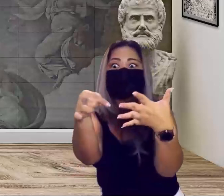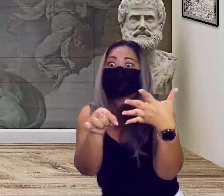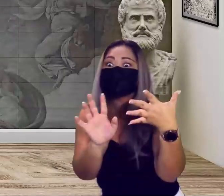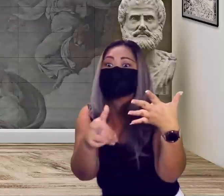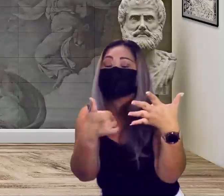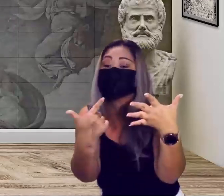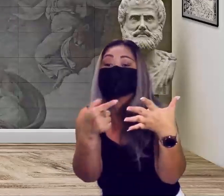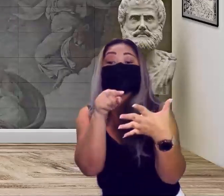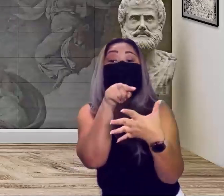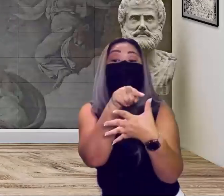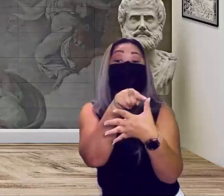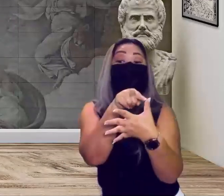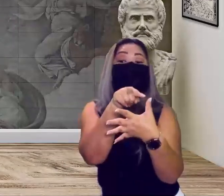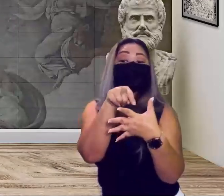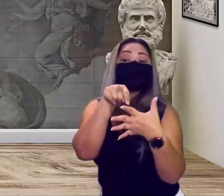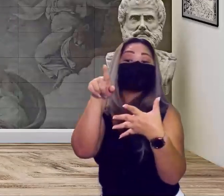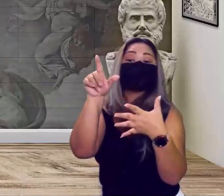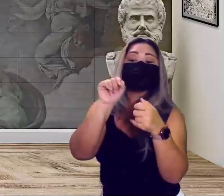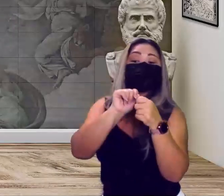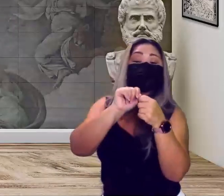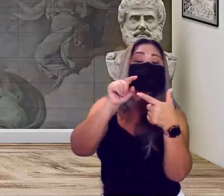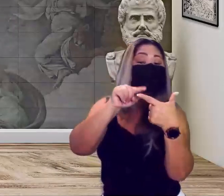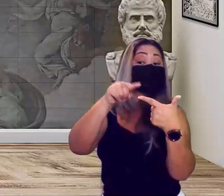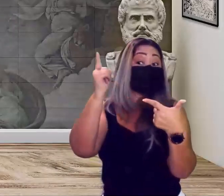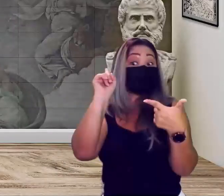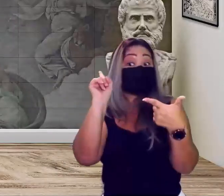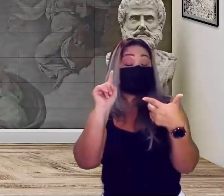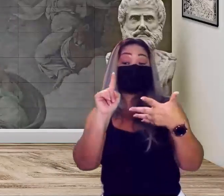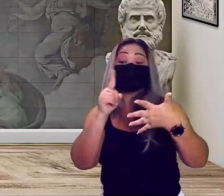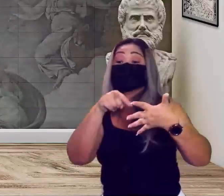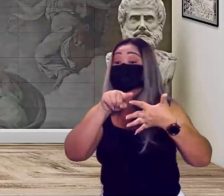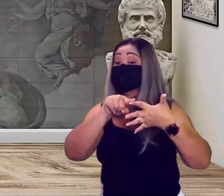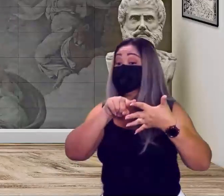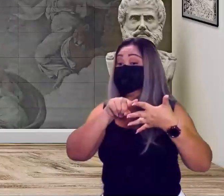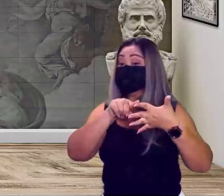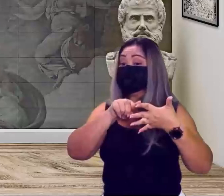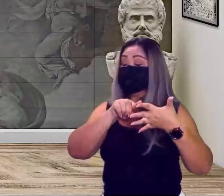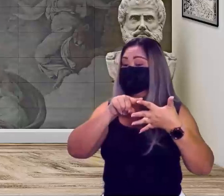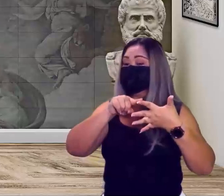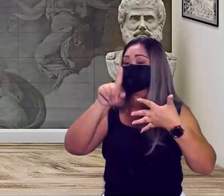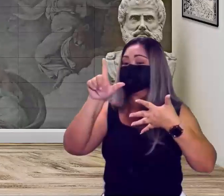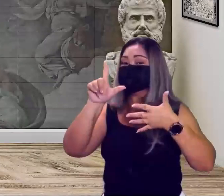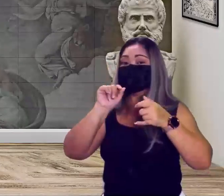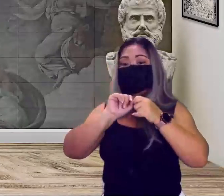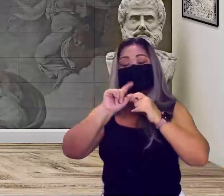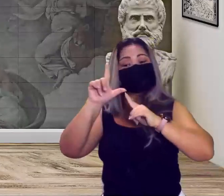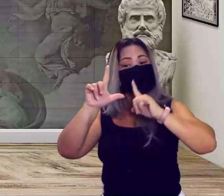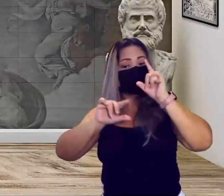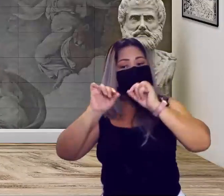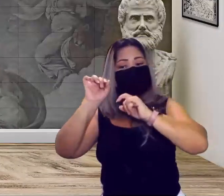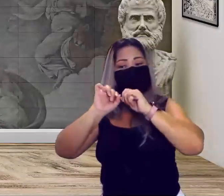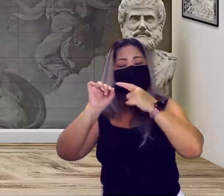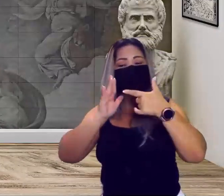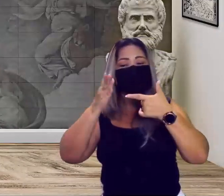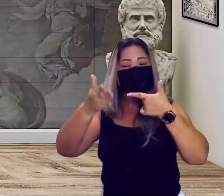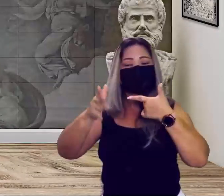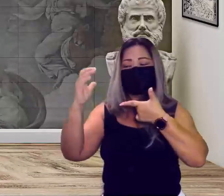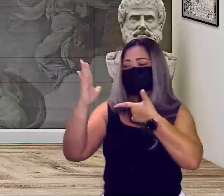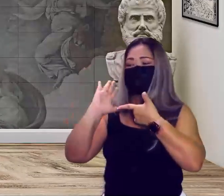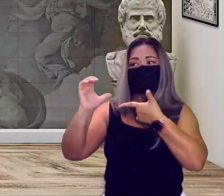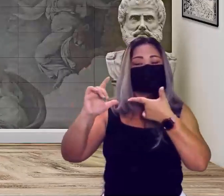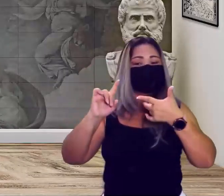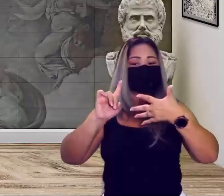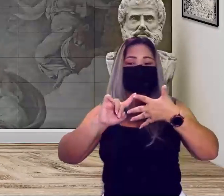Será que é a astrologia dos astros? Acho que não, né? Será que é a astronomia? Astronomia não, a astronomia é mais da questão da